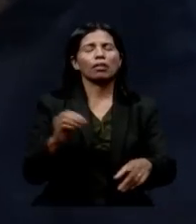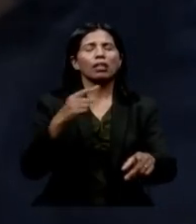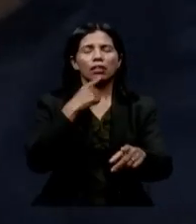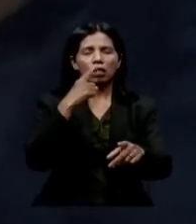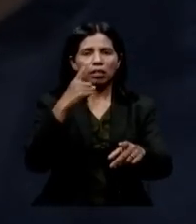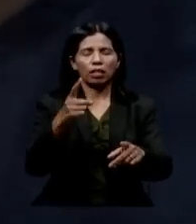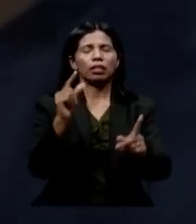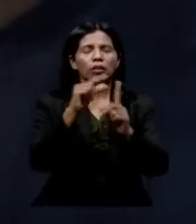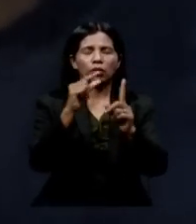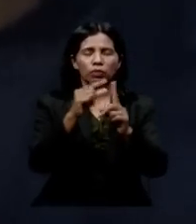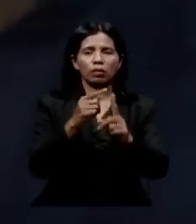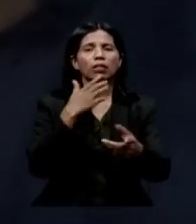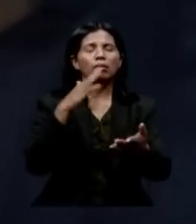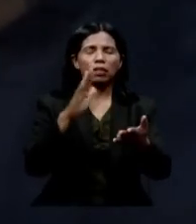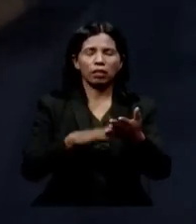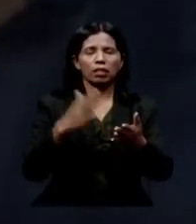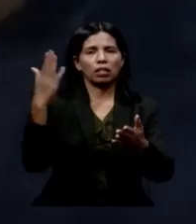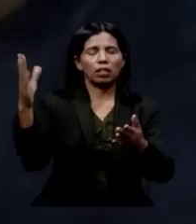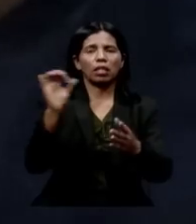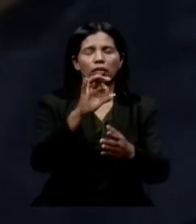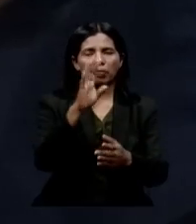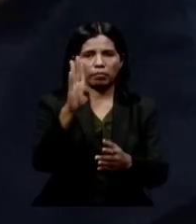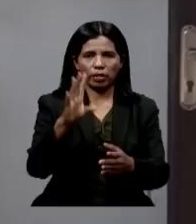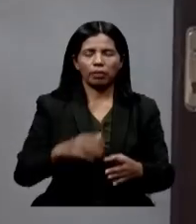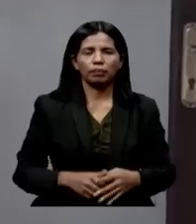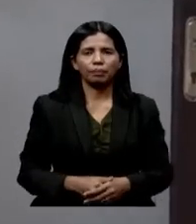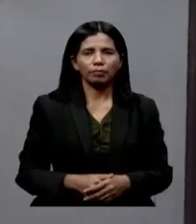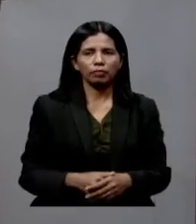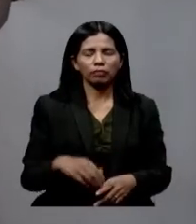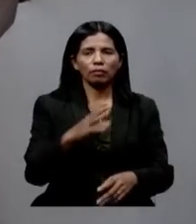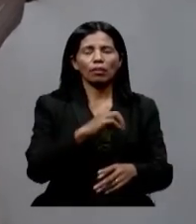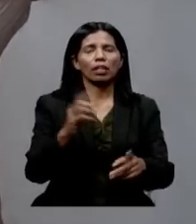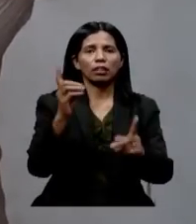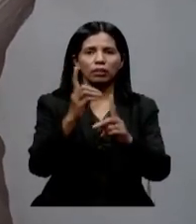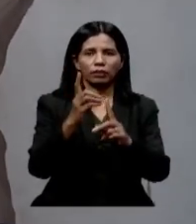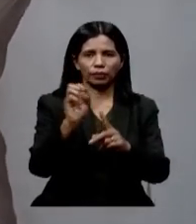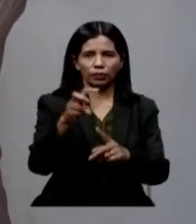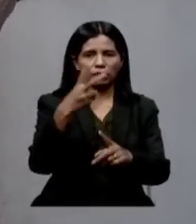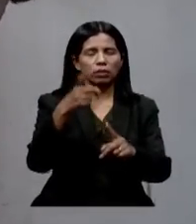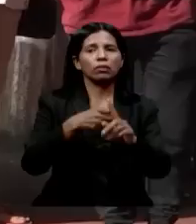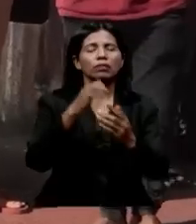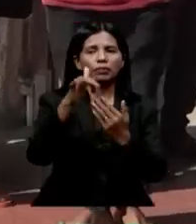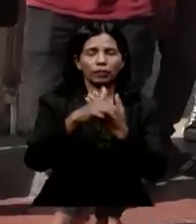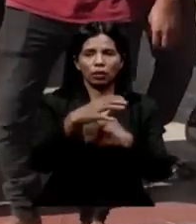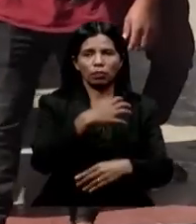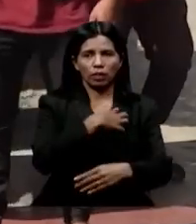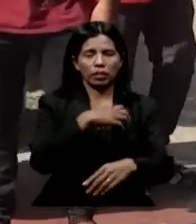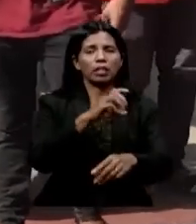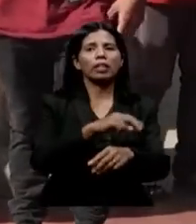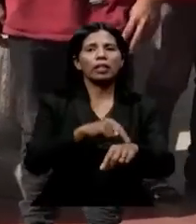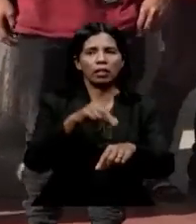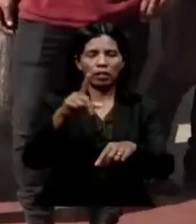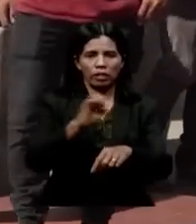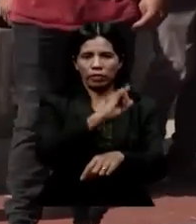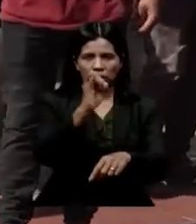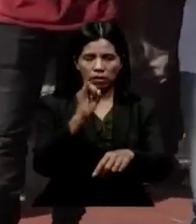Xanana Guzmão e a media social foi na laisne. Antes ne ia loro salo resen rua fulan Julio tinangne, Polícia Nacional Investigação